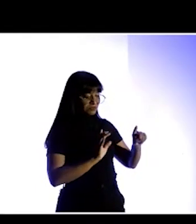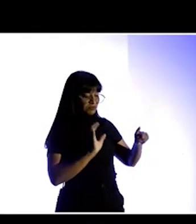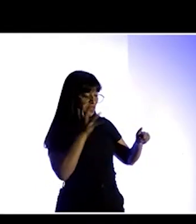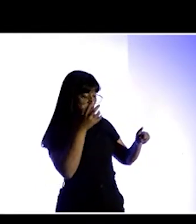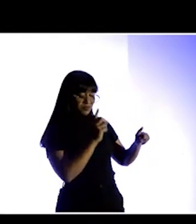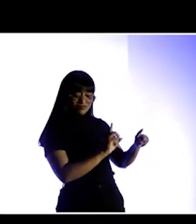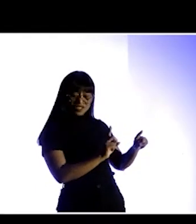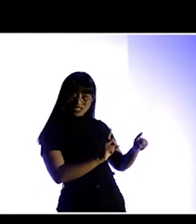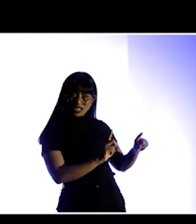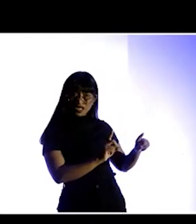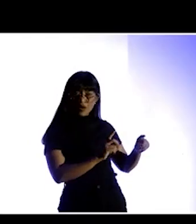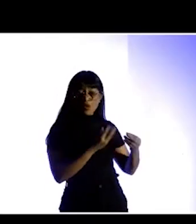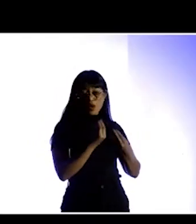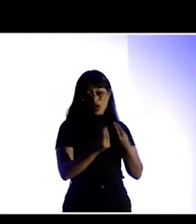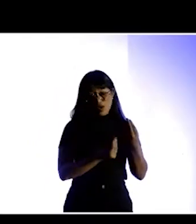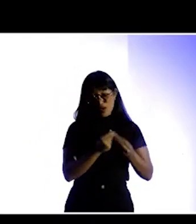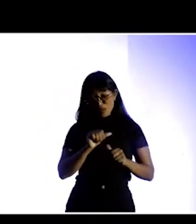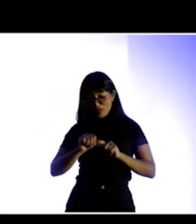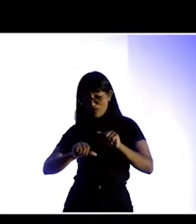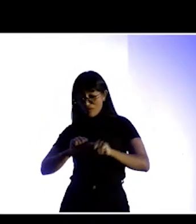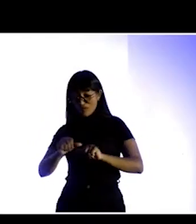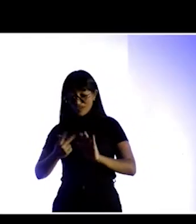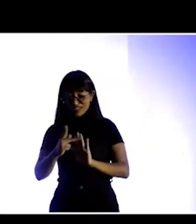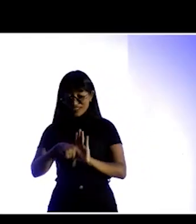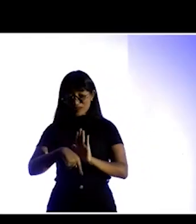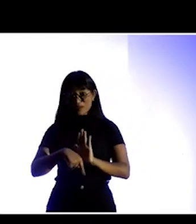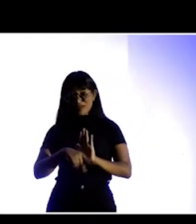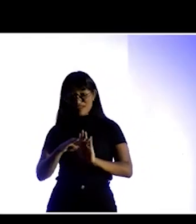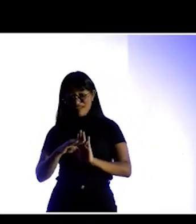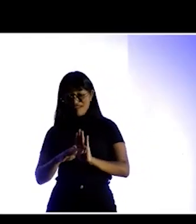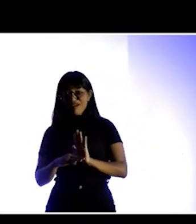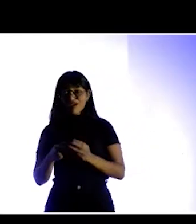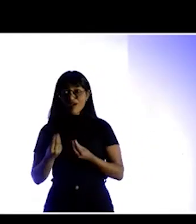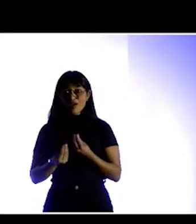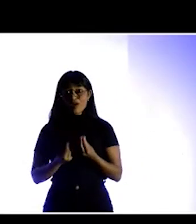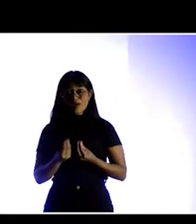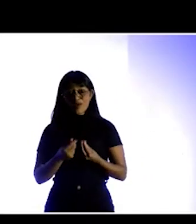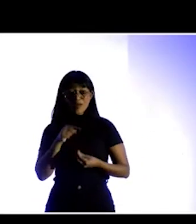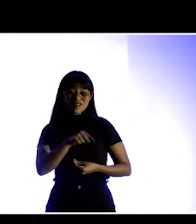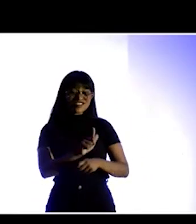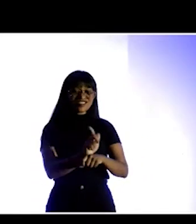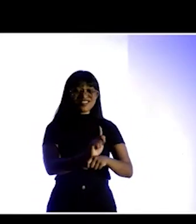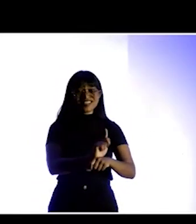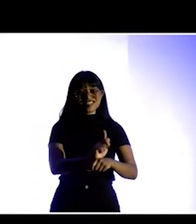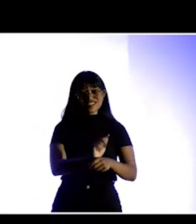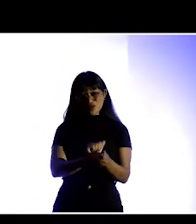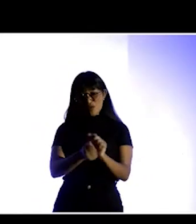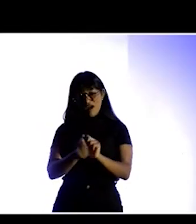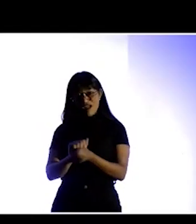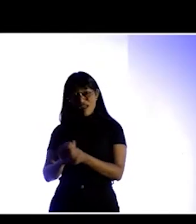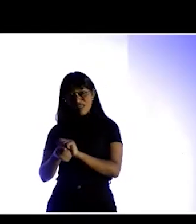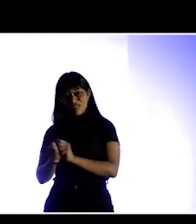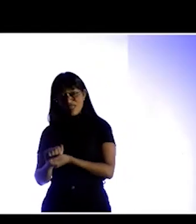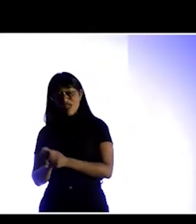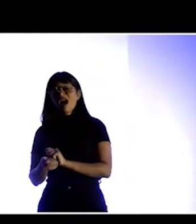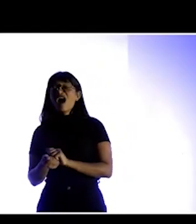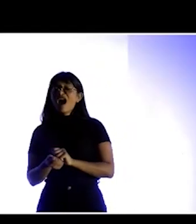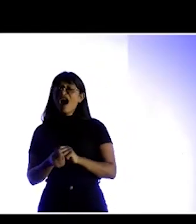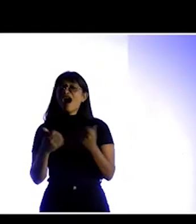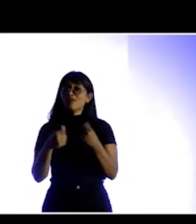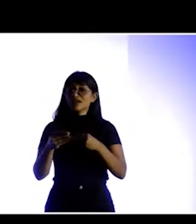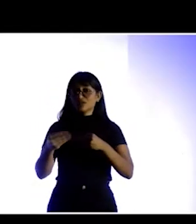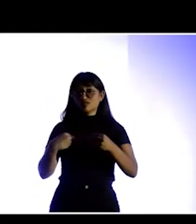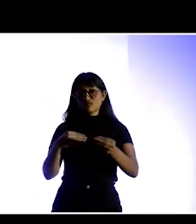flexibilidade para poder mudar o rumo da nossa gestão. Isso chama gestão adaptativa. Cada vez mais a gente vai precisar ser mais flexível